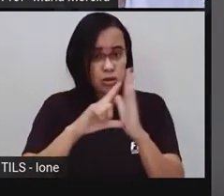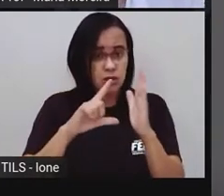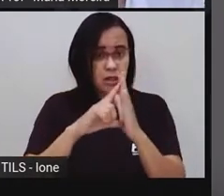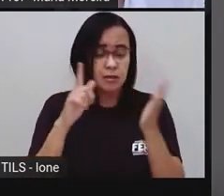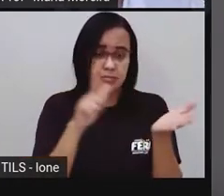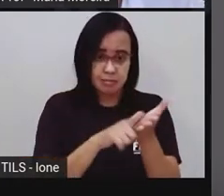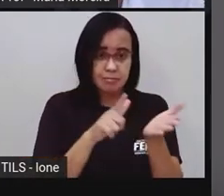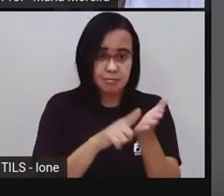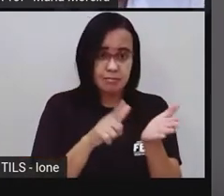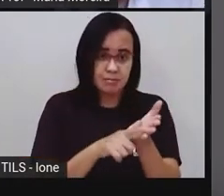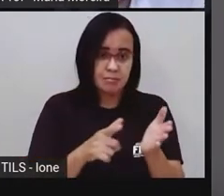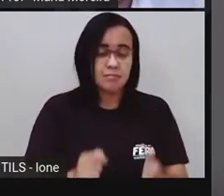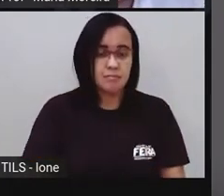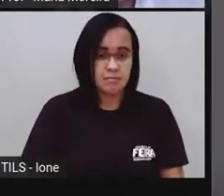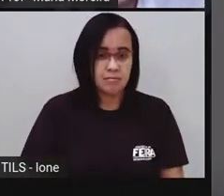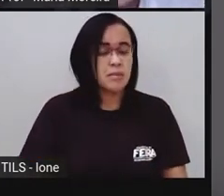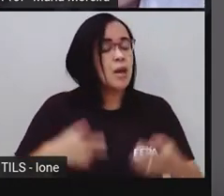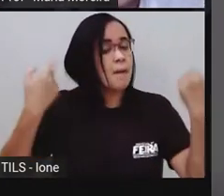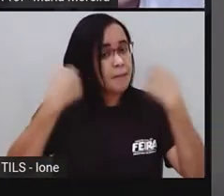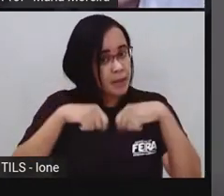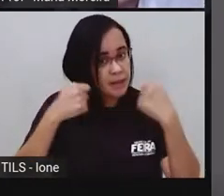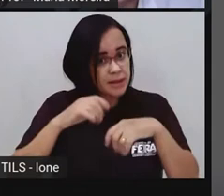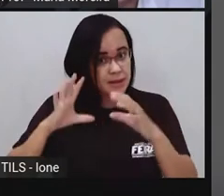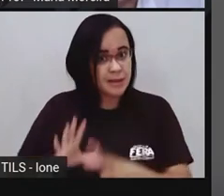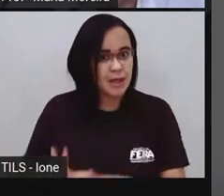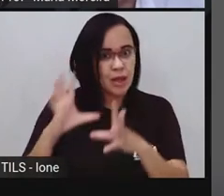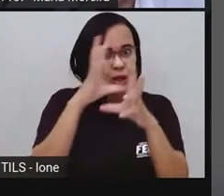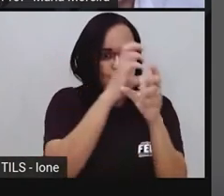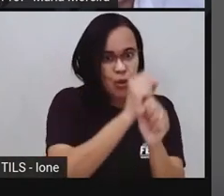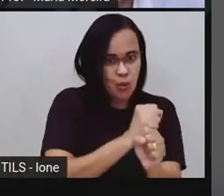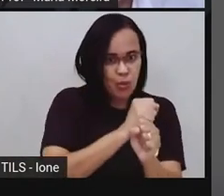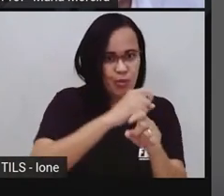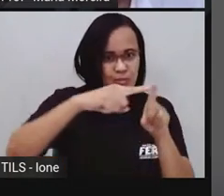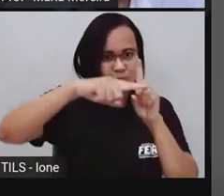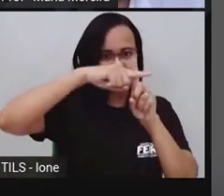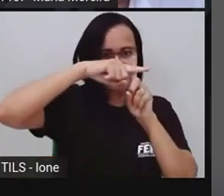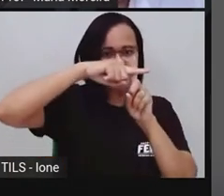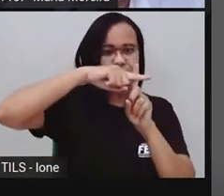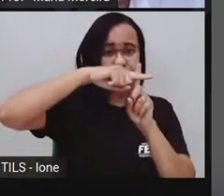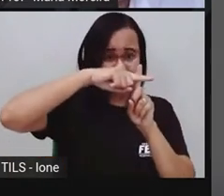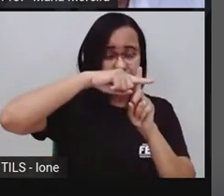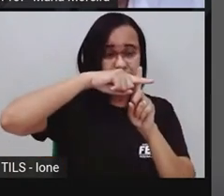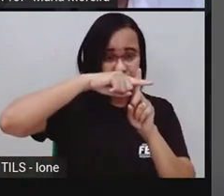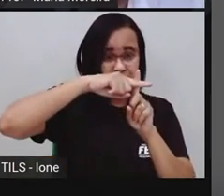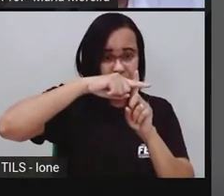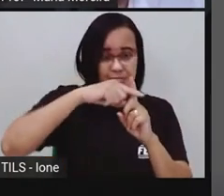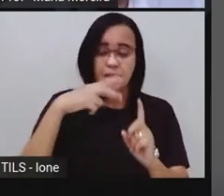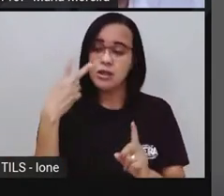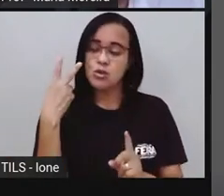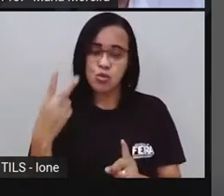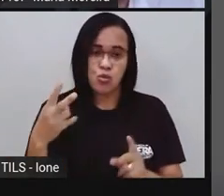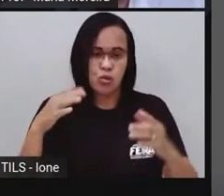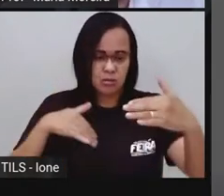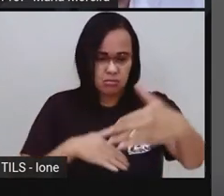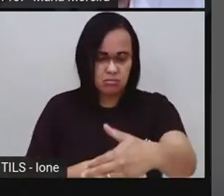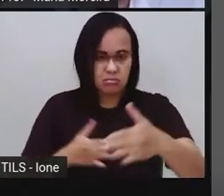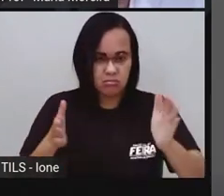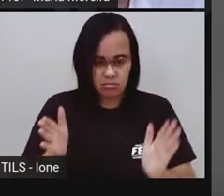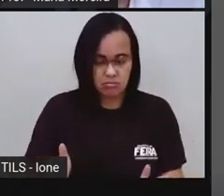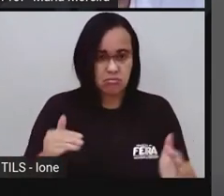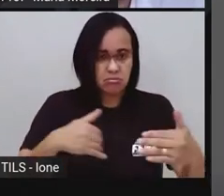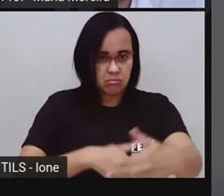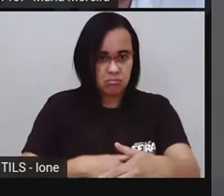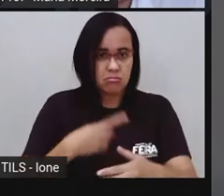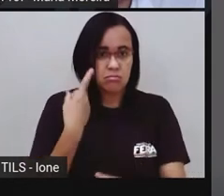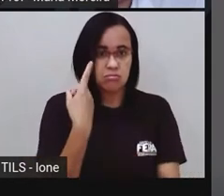né tomar essa quantidade Então a primeira conta que eu tenho que fazer o seguinte duas caixas com 100 cadernos então eu voltei